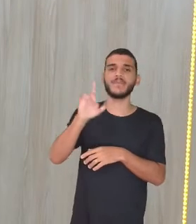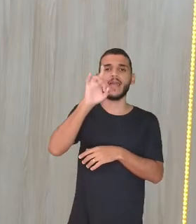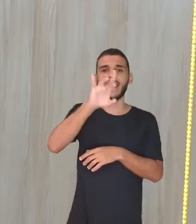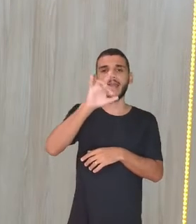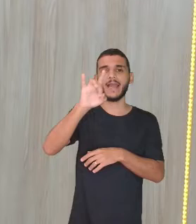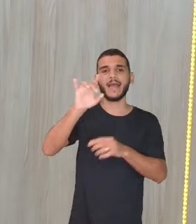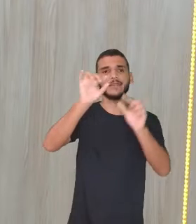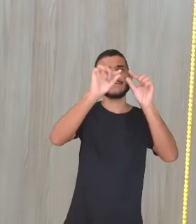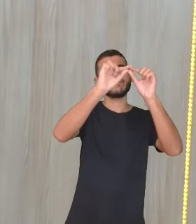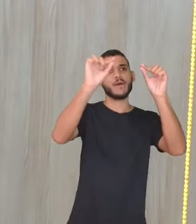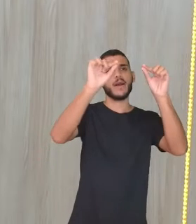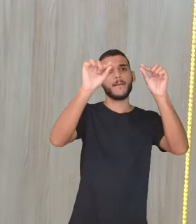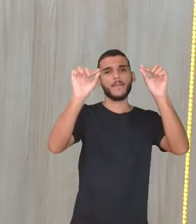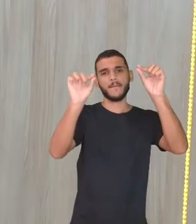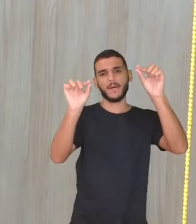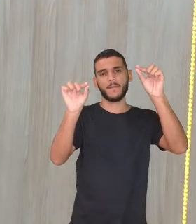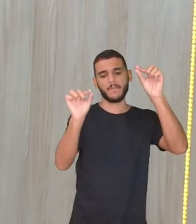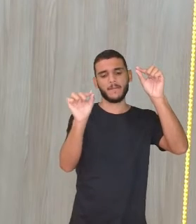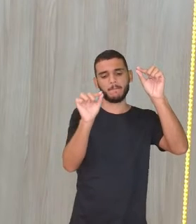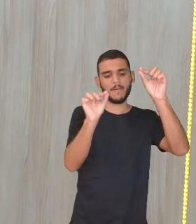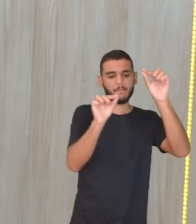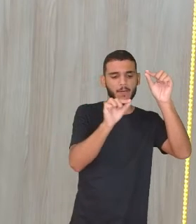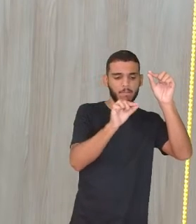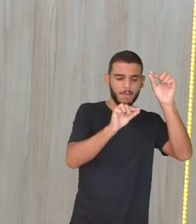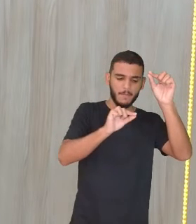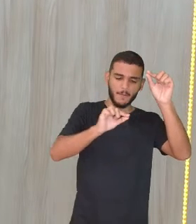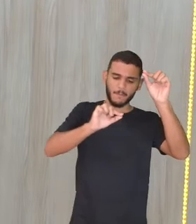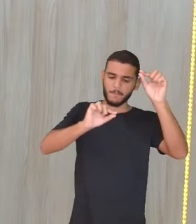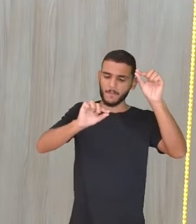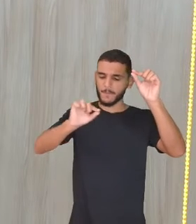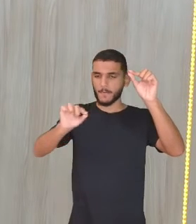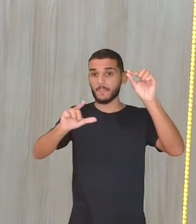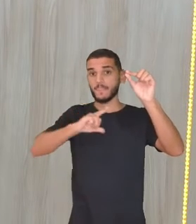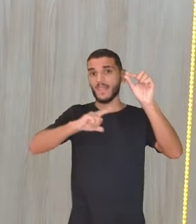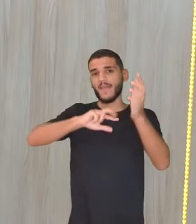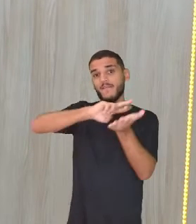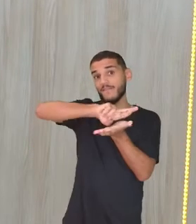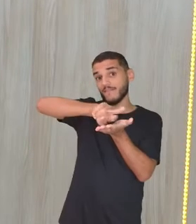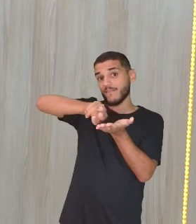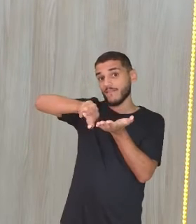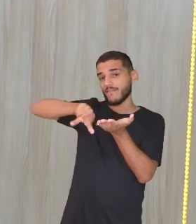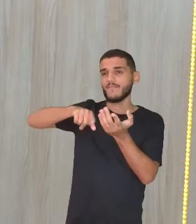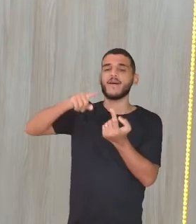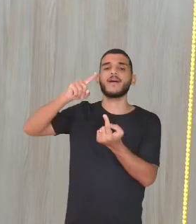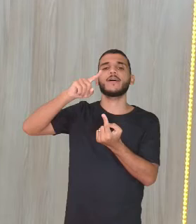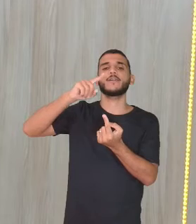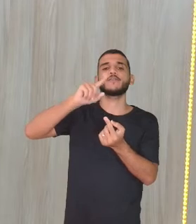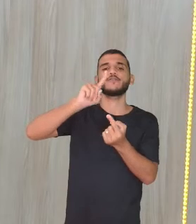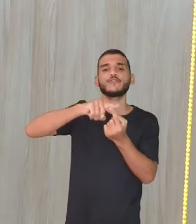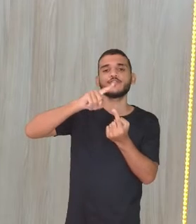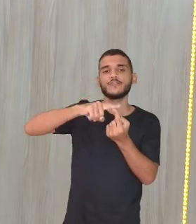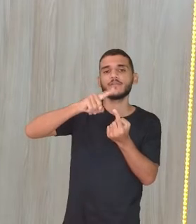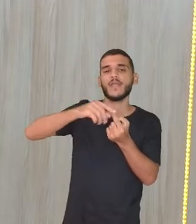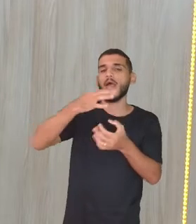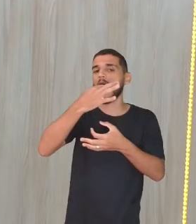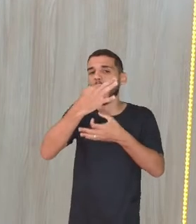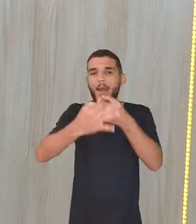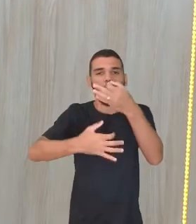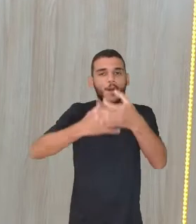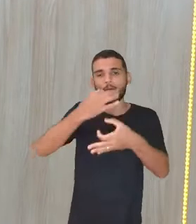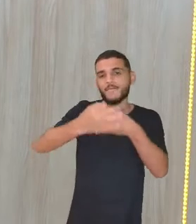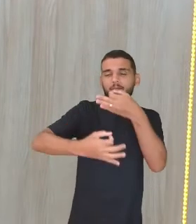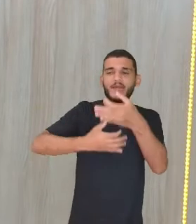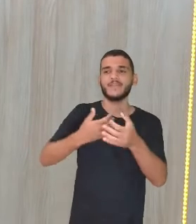a passo, colocando os argumentos, os diferentes tipos de argumento, tá? Porque a gente pode argumentar de diversas